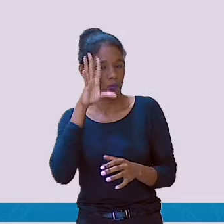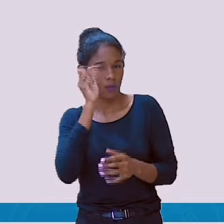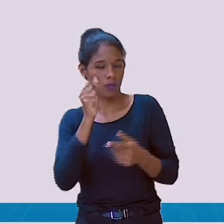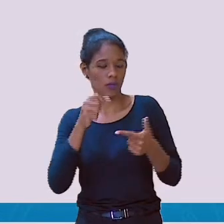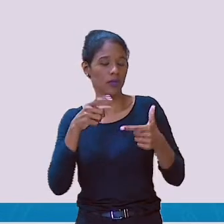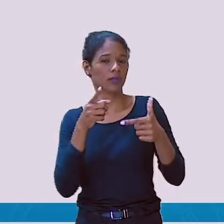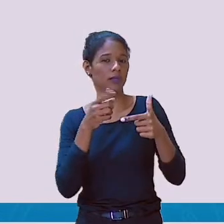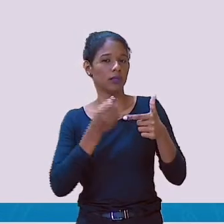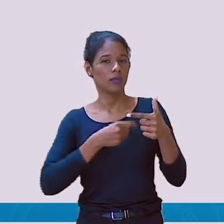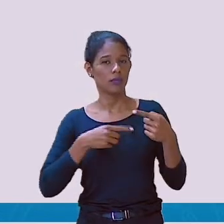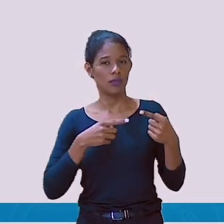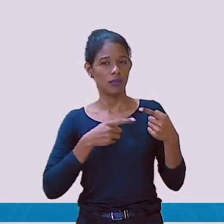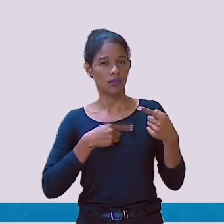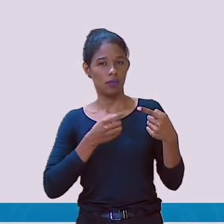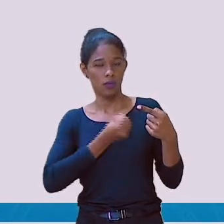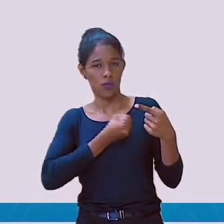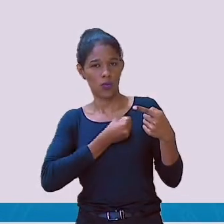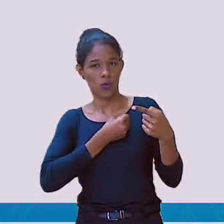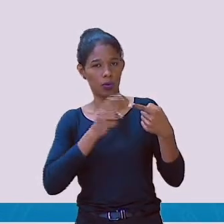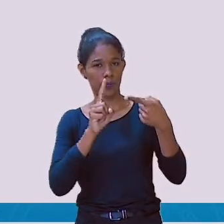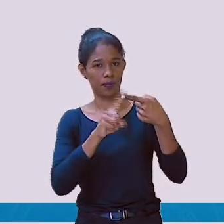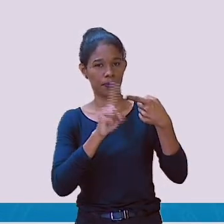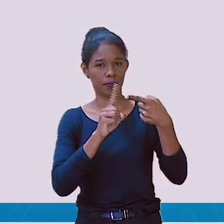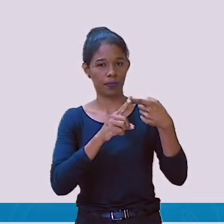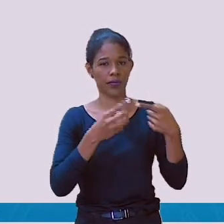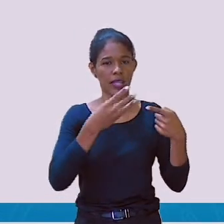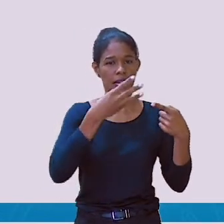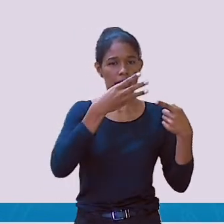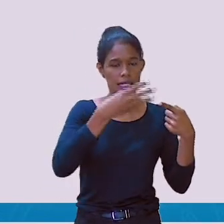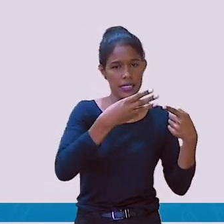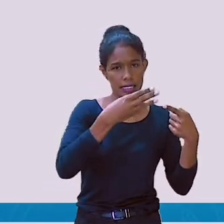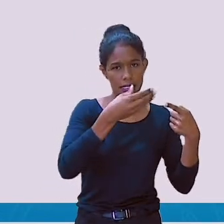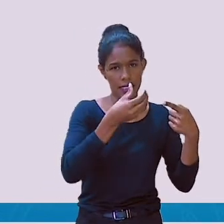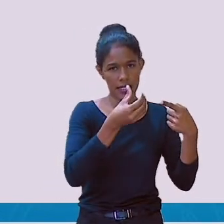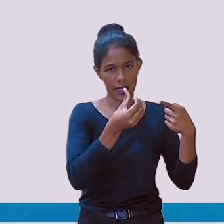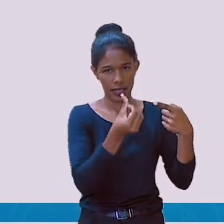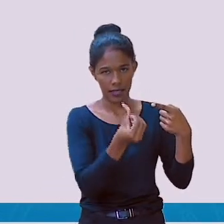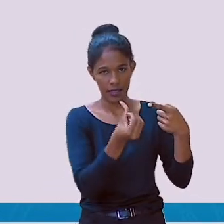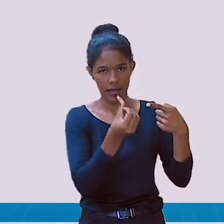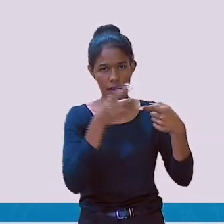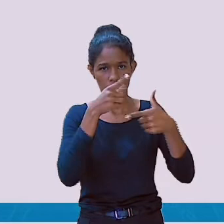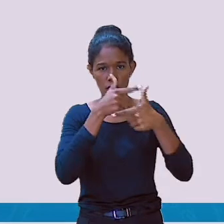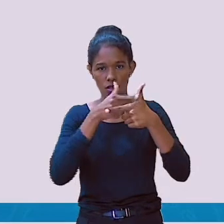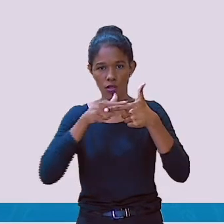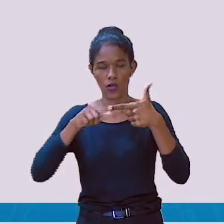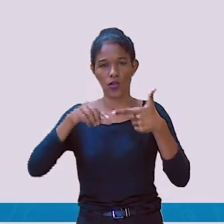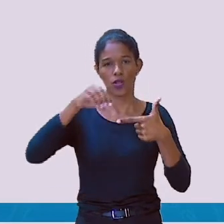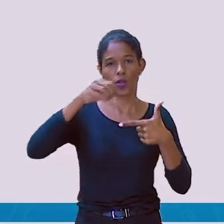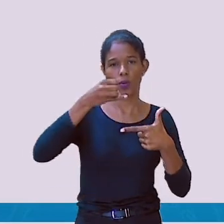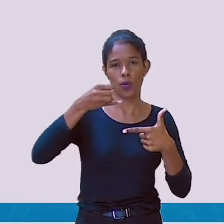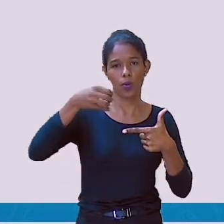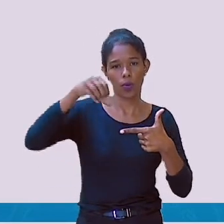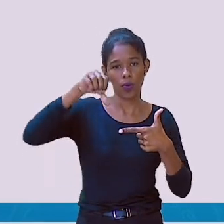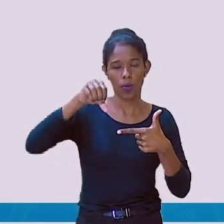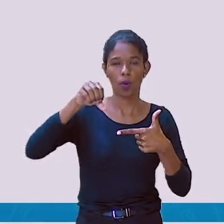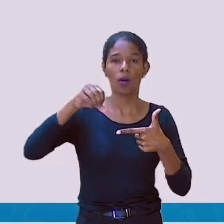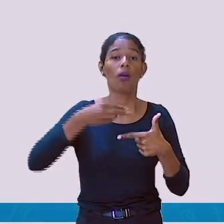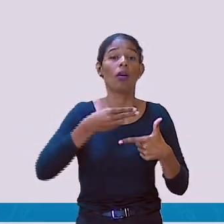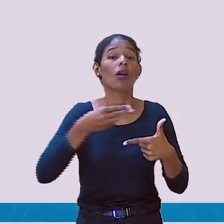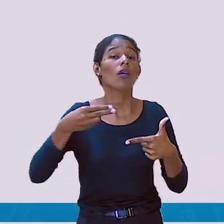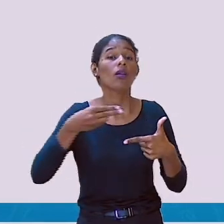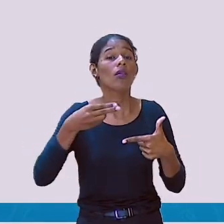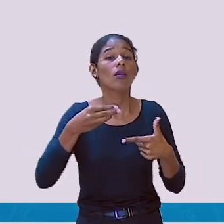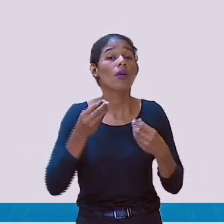por menos 9. 36 dividido por menos 9 vai ser o quê? Menos 4, porque os sinais